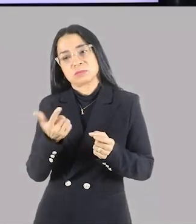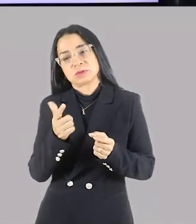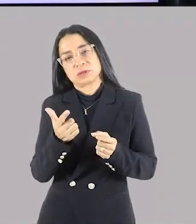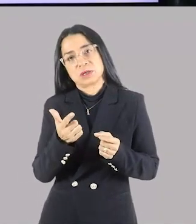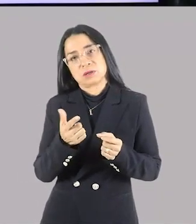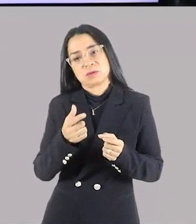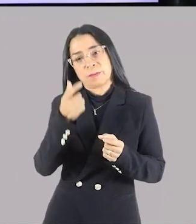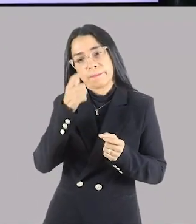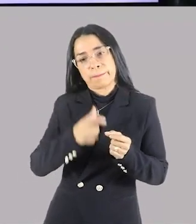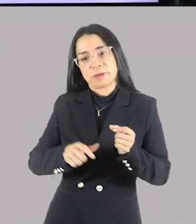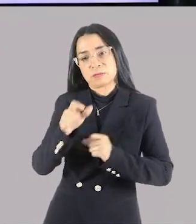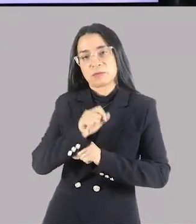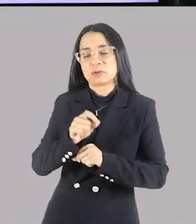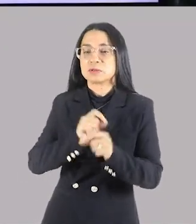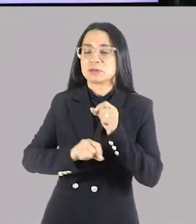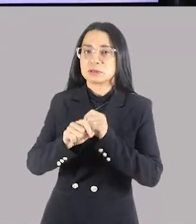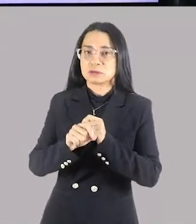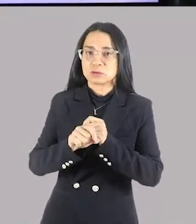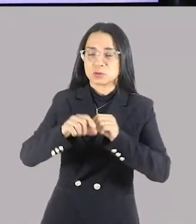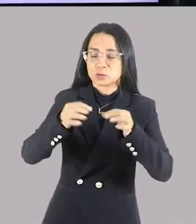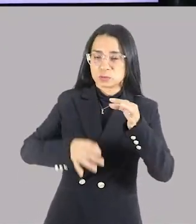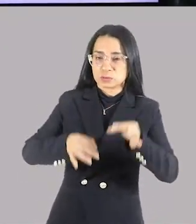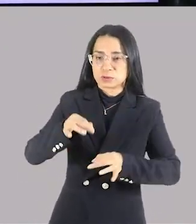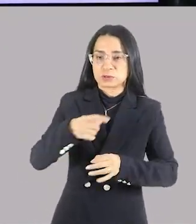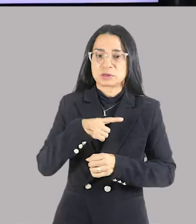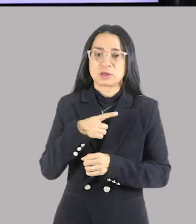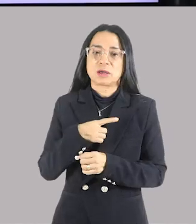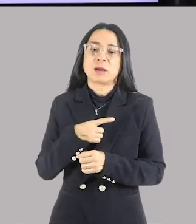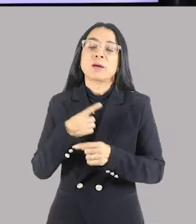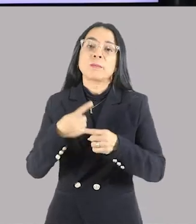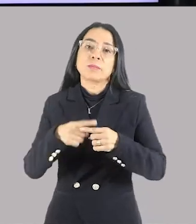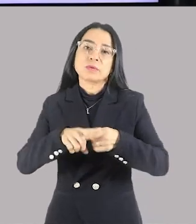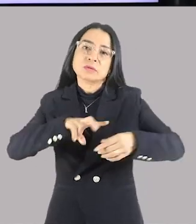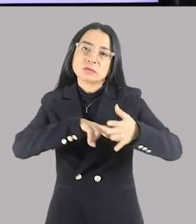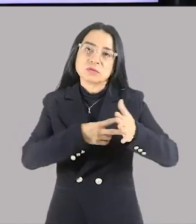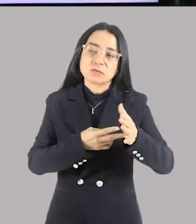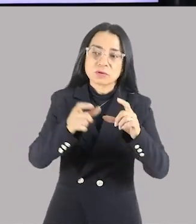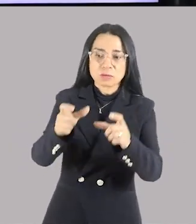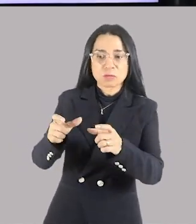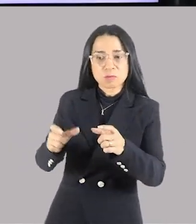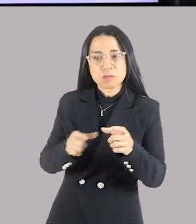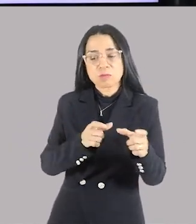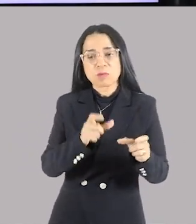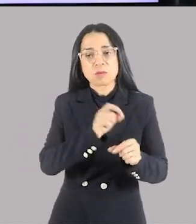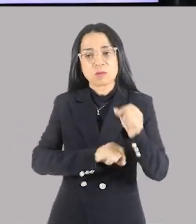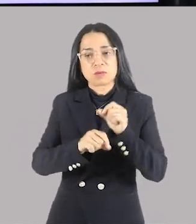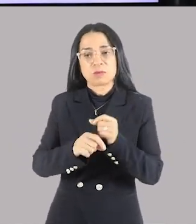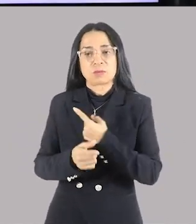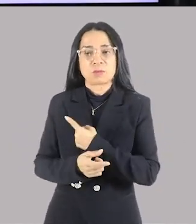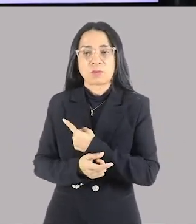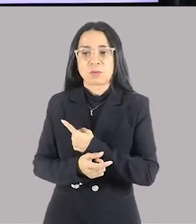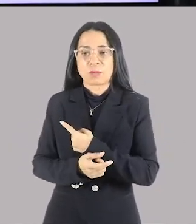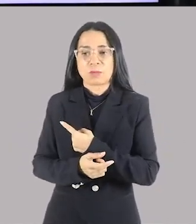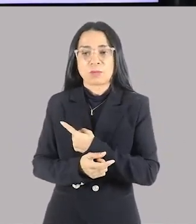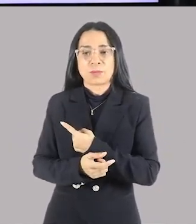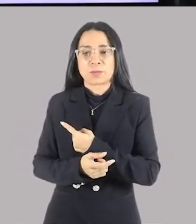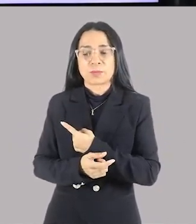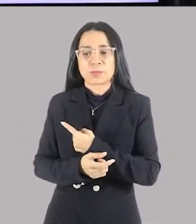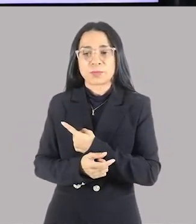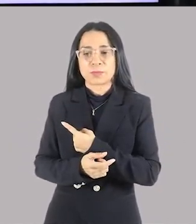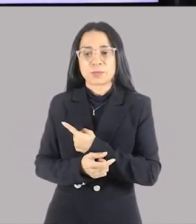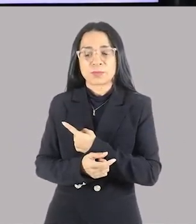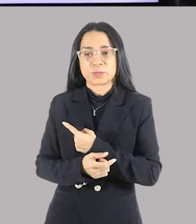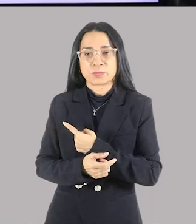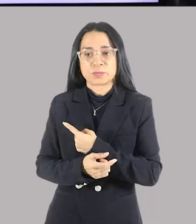vista que se trata de um órgão, perfeito? Apenas personalidade judiciária, somente podendo demandar em juízo para